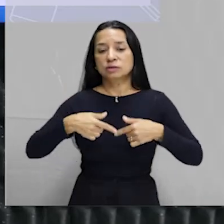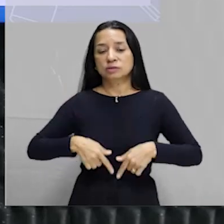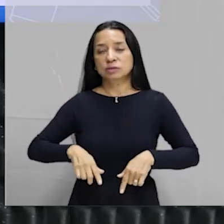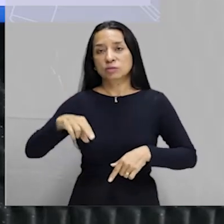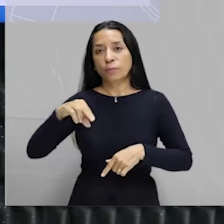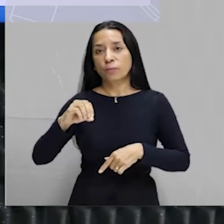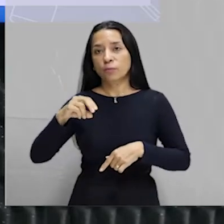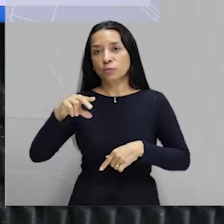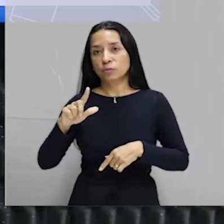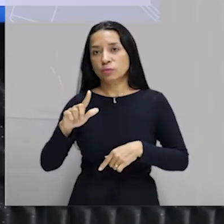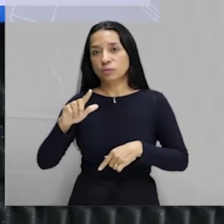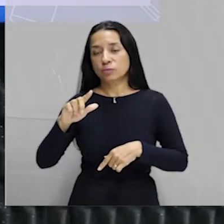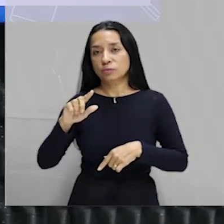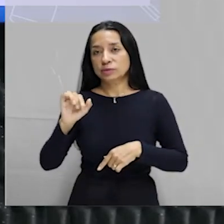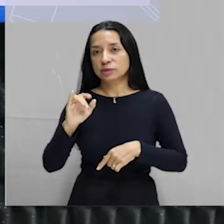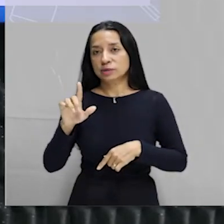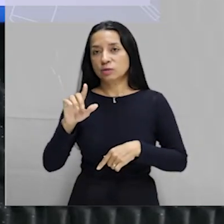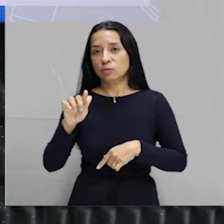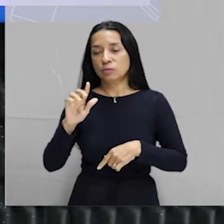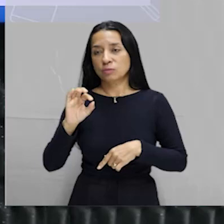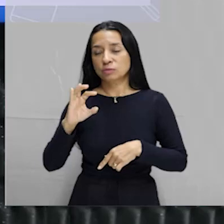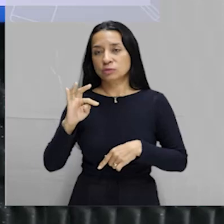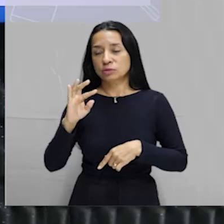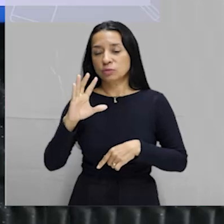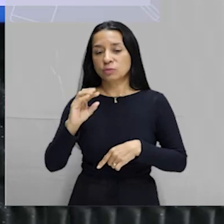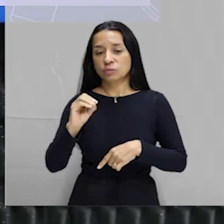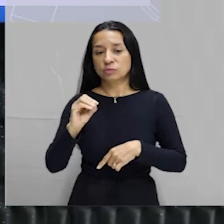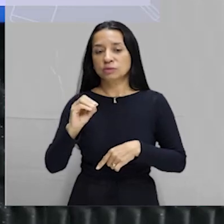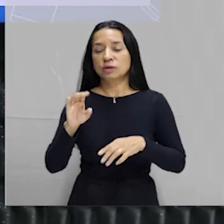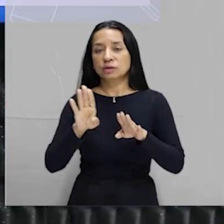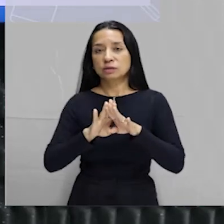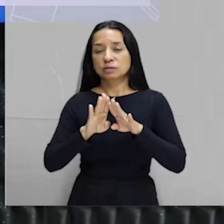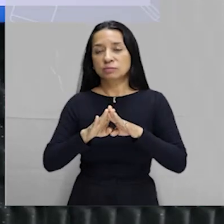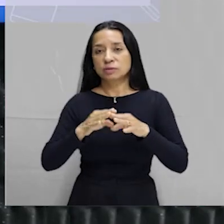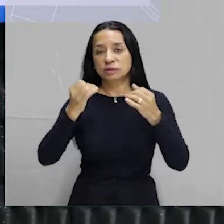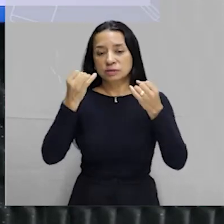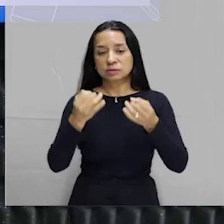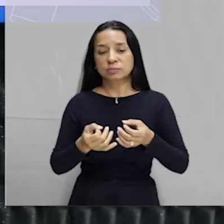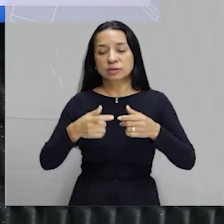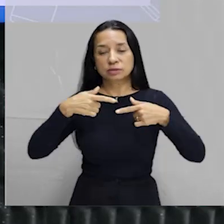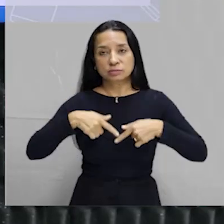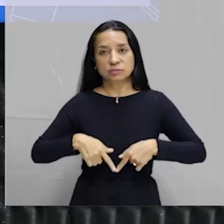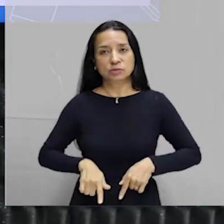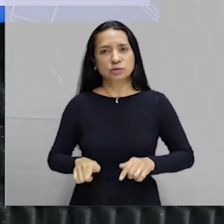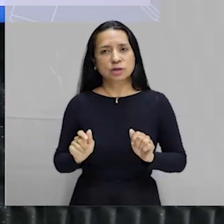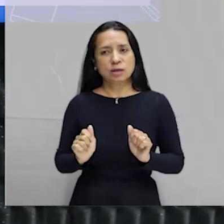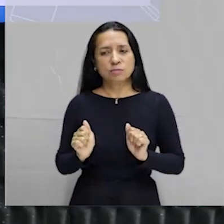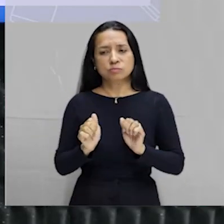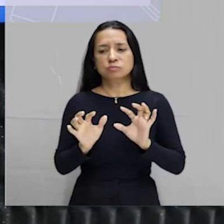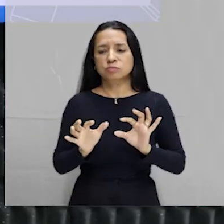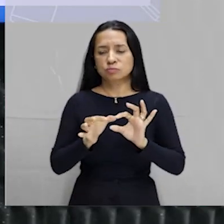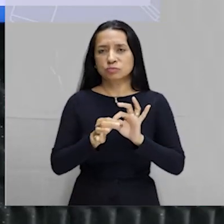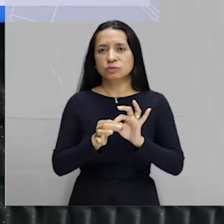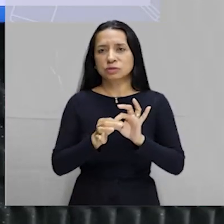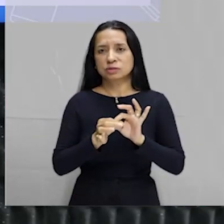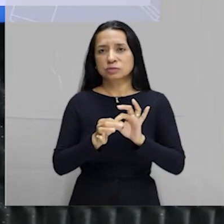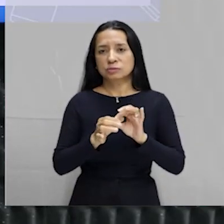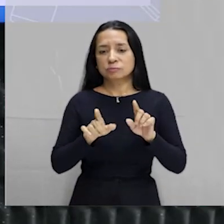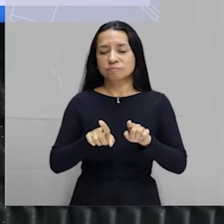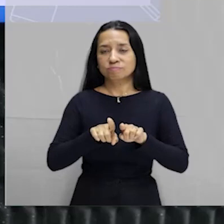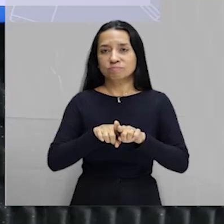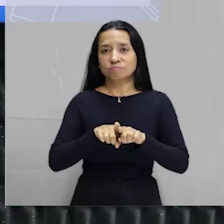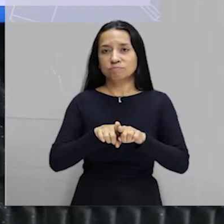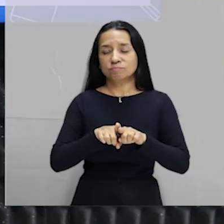gêmeos monozigóticos e, por último, explicar um pouquinho sobre os gêmeos unidos, tá? Conhecido como